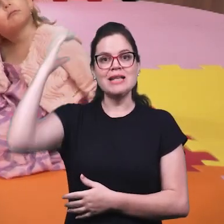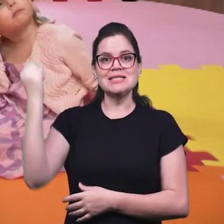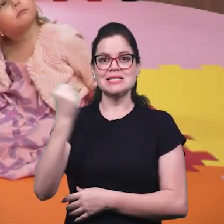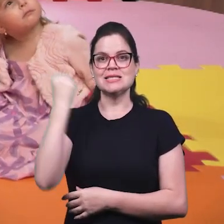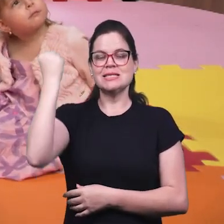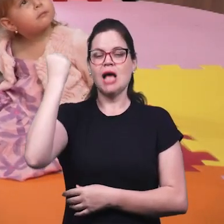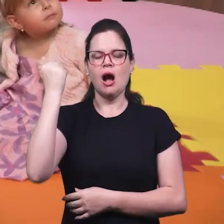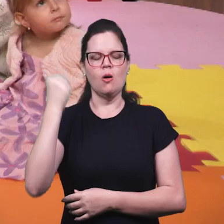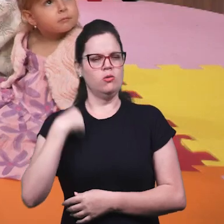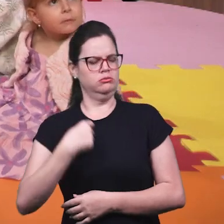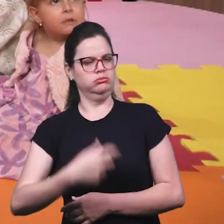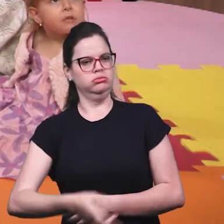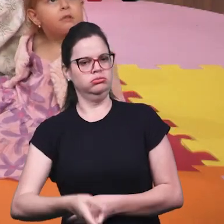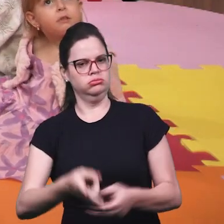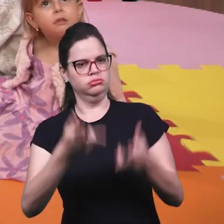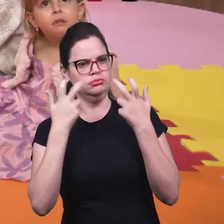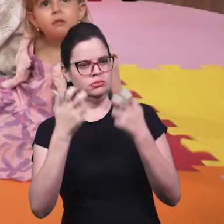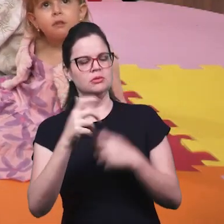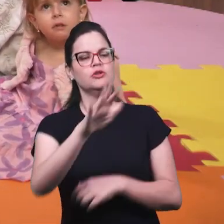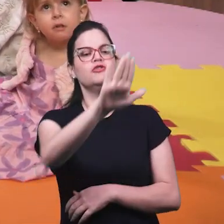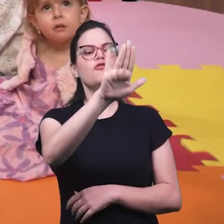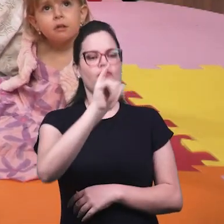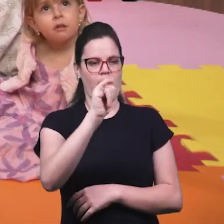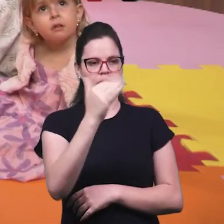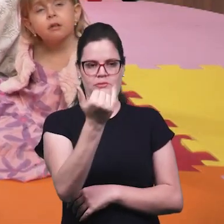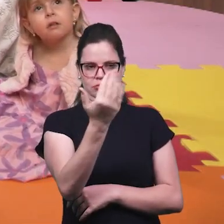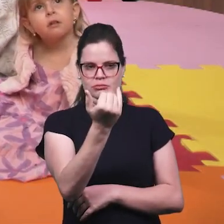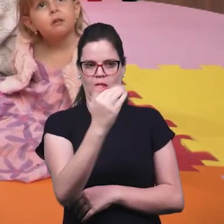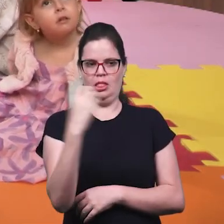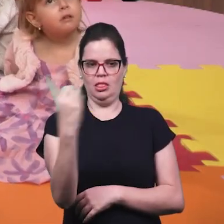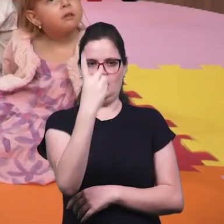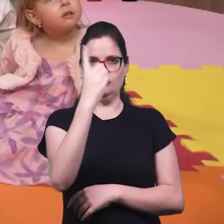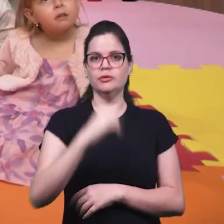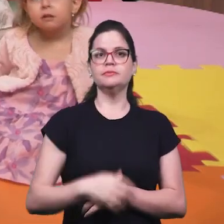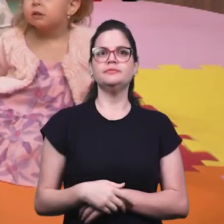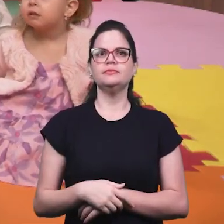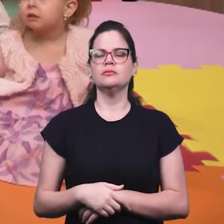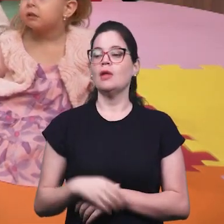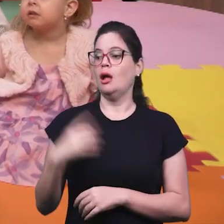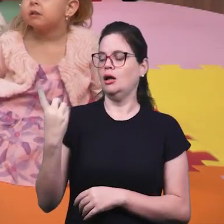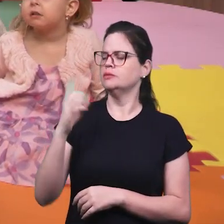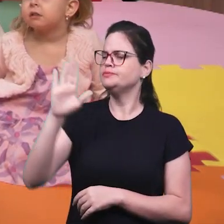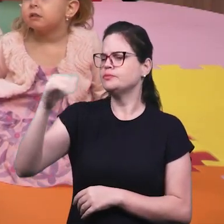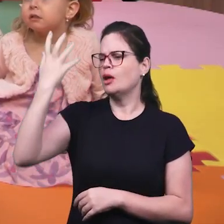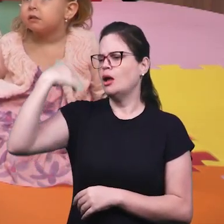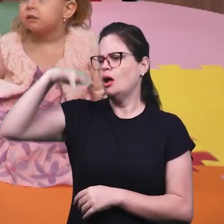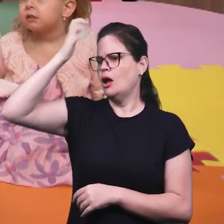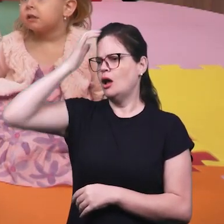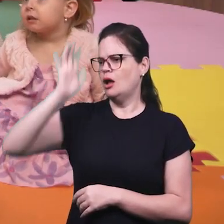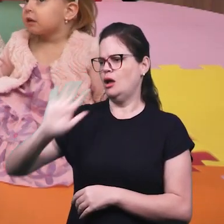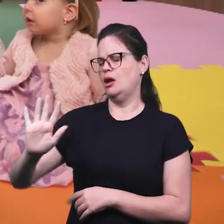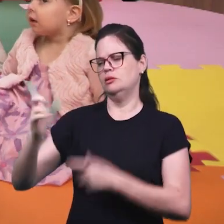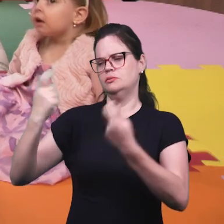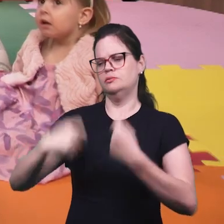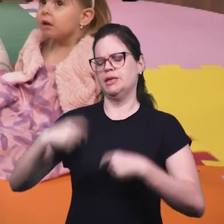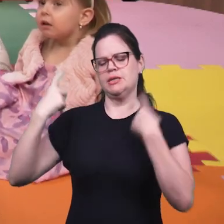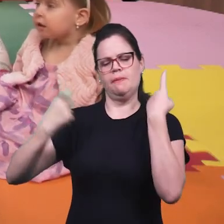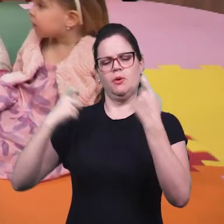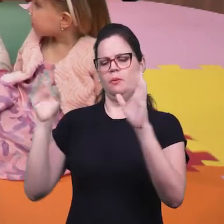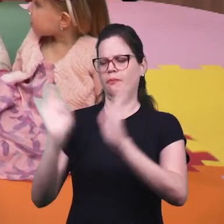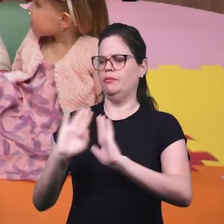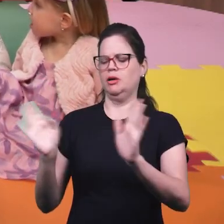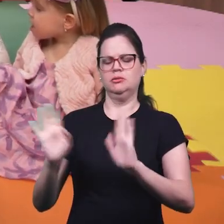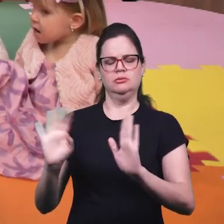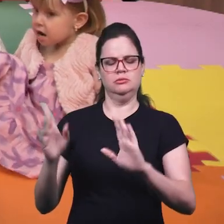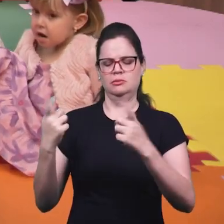Davi. Aí Davi chegou para o rei Saul e falou assim: olha, rei, não precisa ficar preocupado,